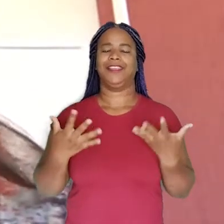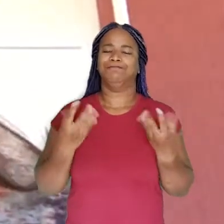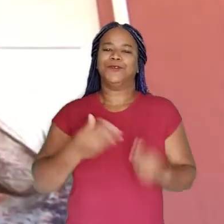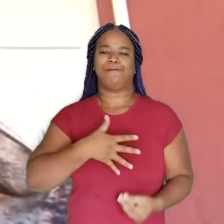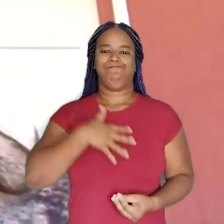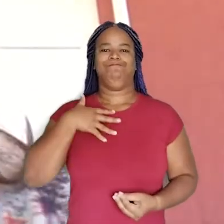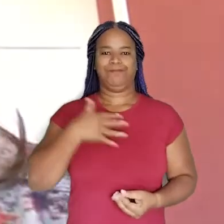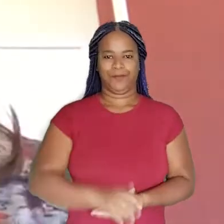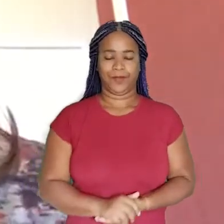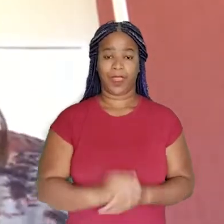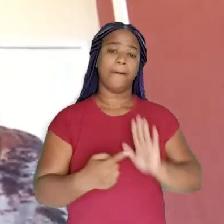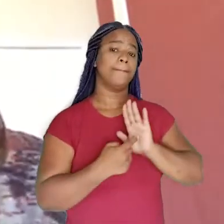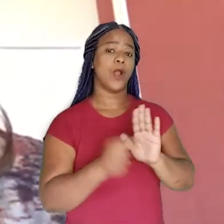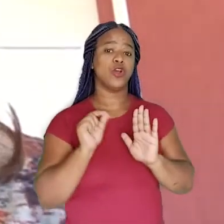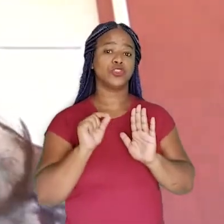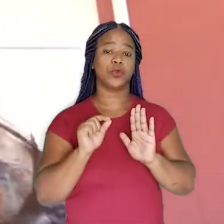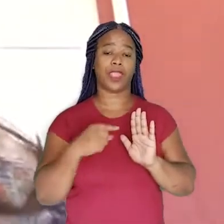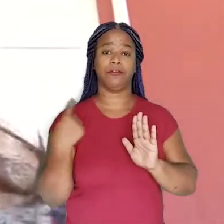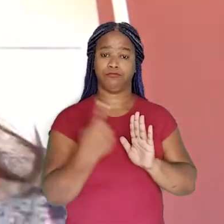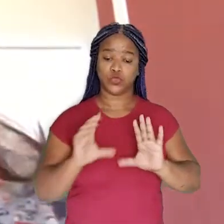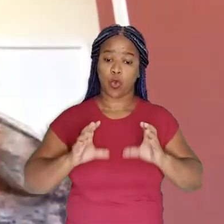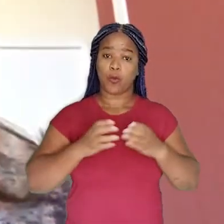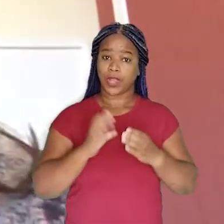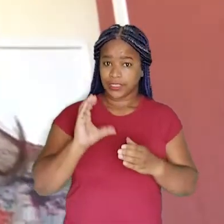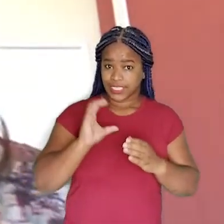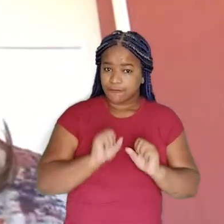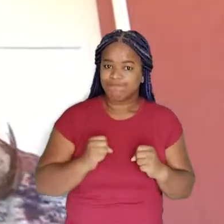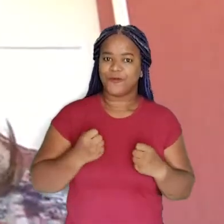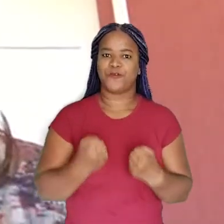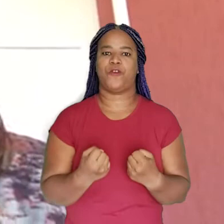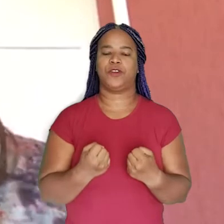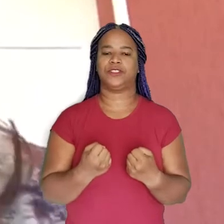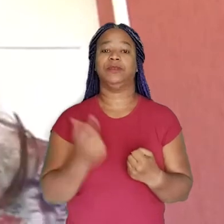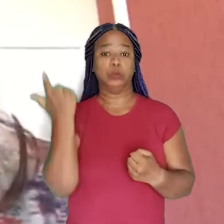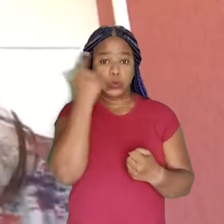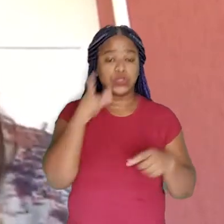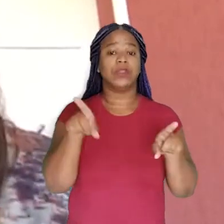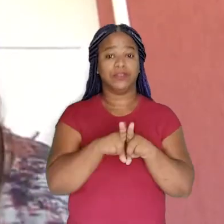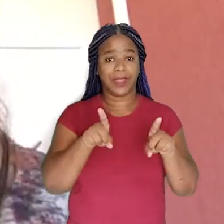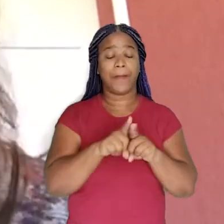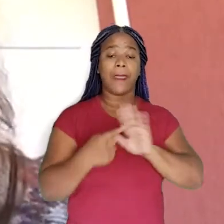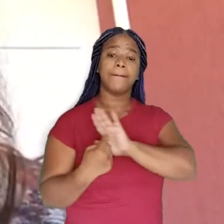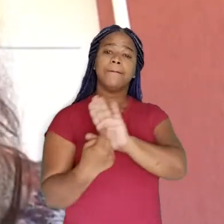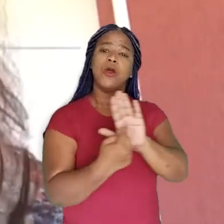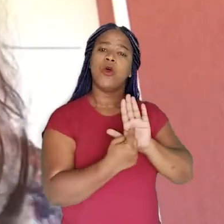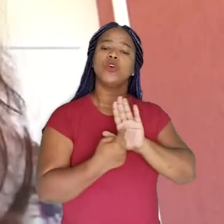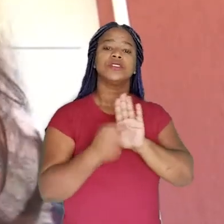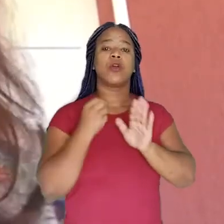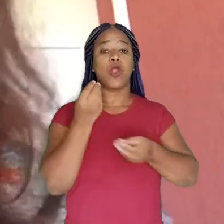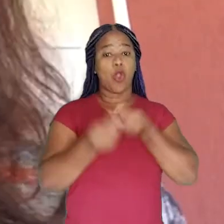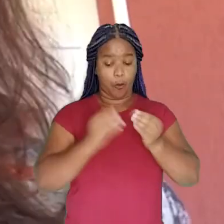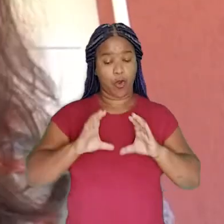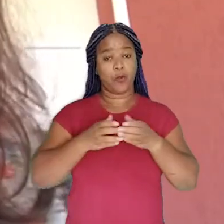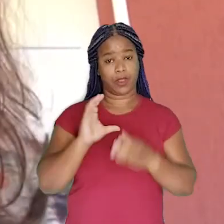muita satisfação. Demonstra o vigor da nossa comunidade científica, dando também maior visibilidade